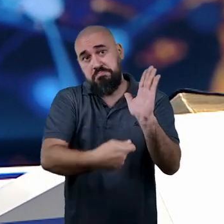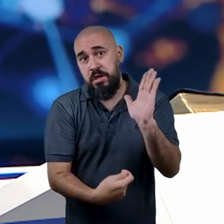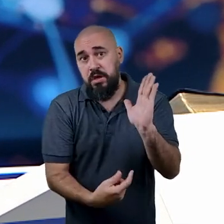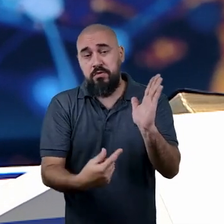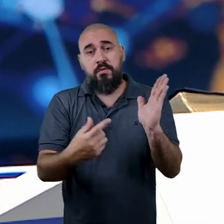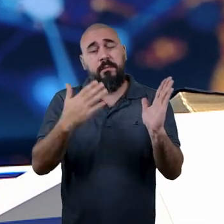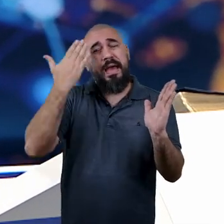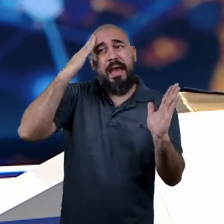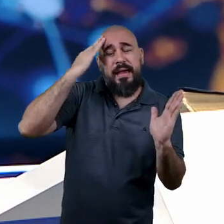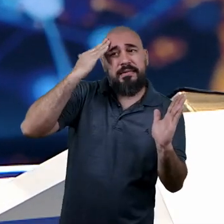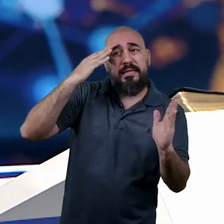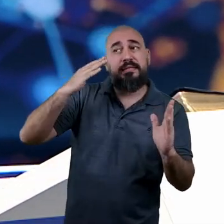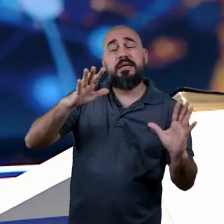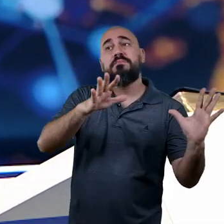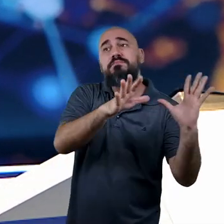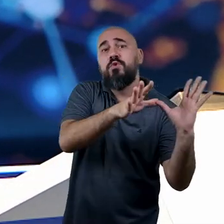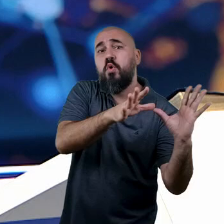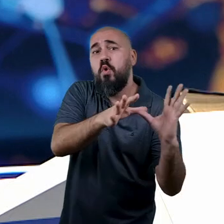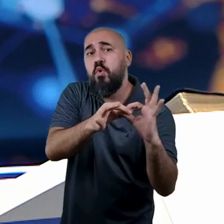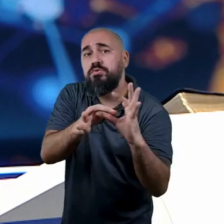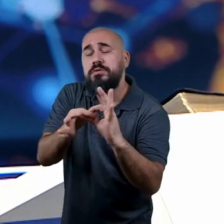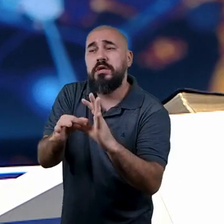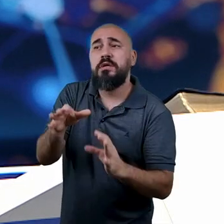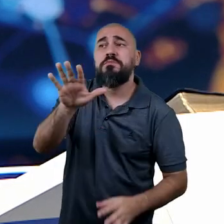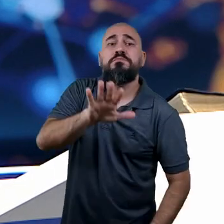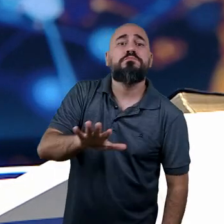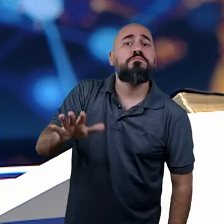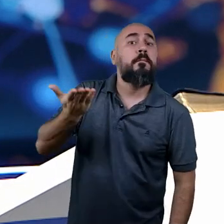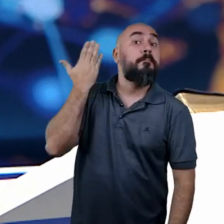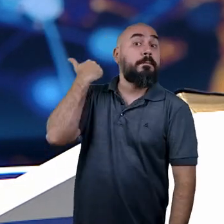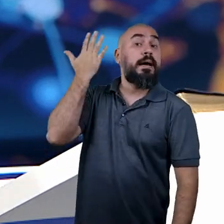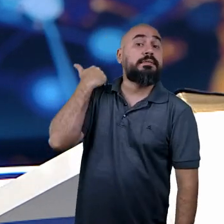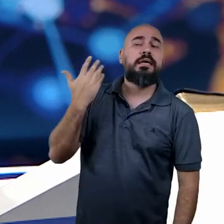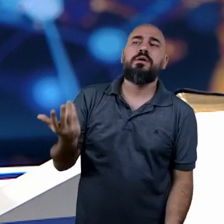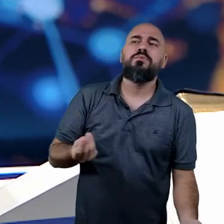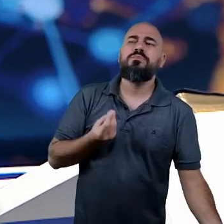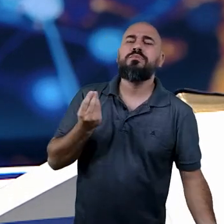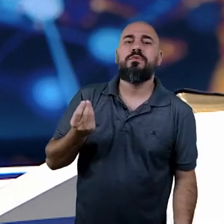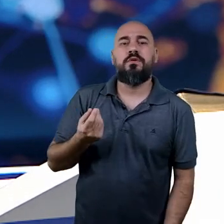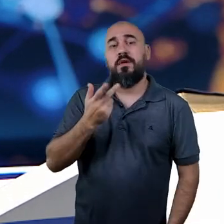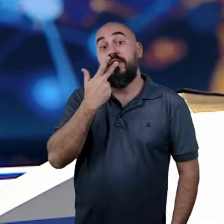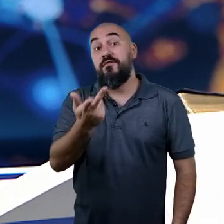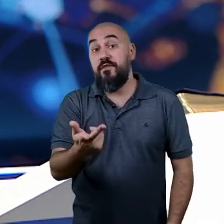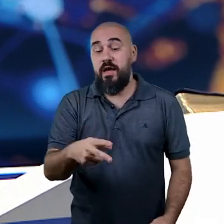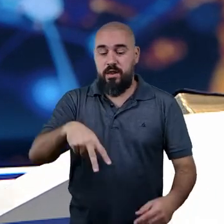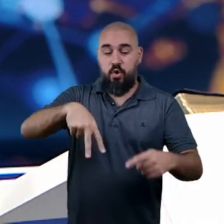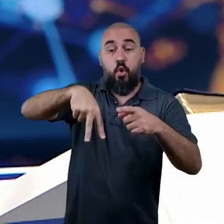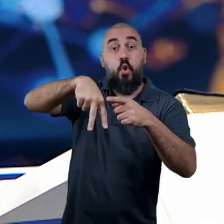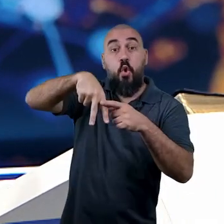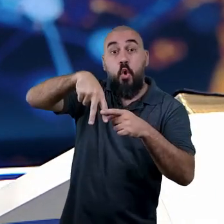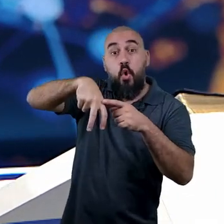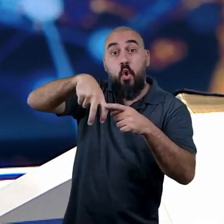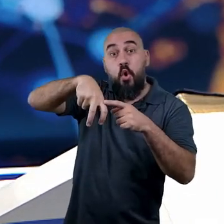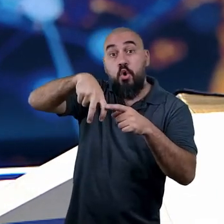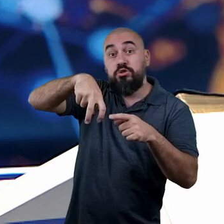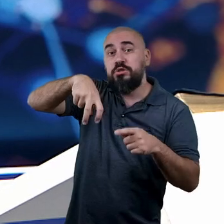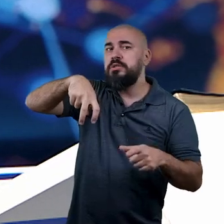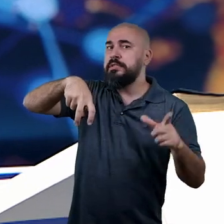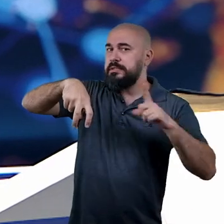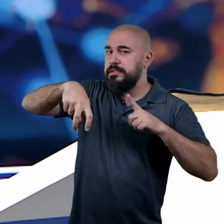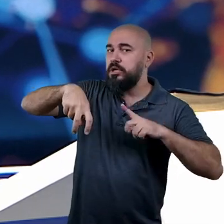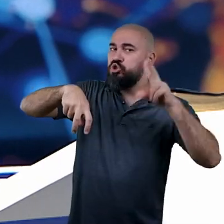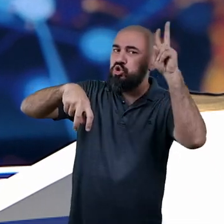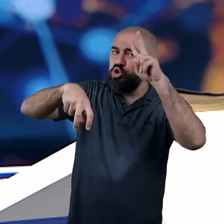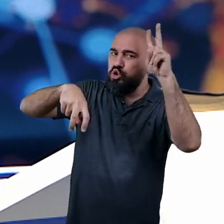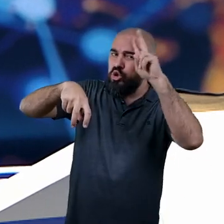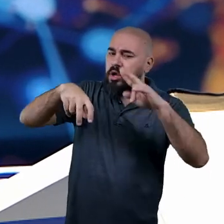compor o pensamento da Bíblia sobre um determinado assunto. E quando nós falamos sobre coxa, há algo muito